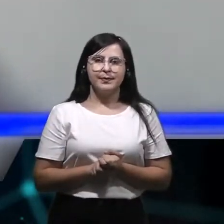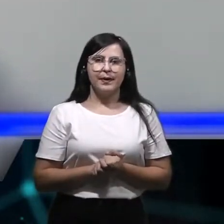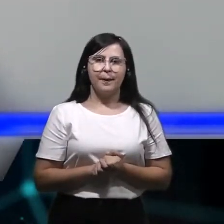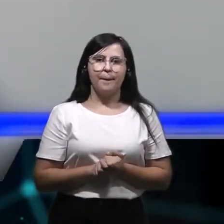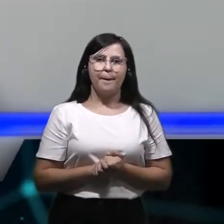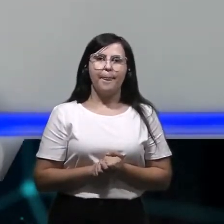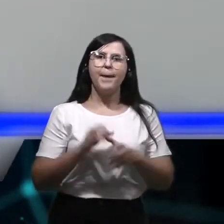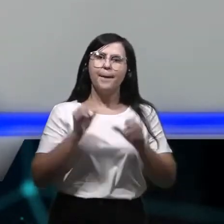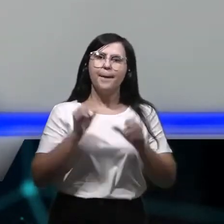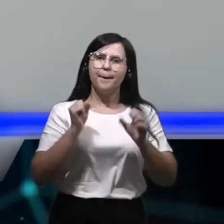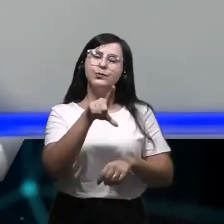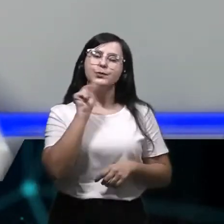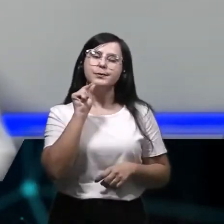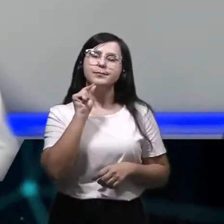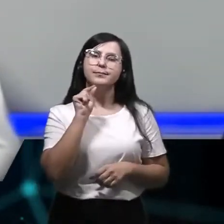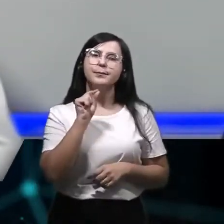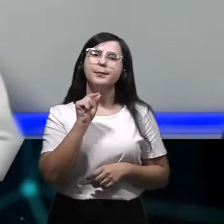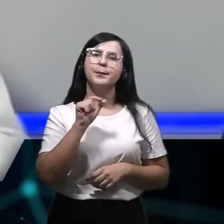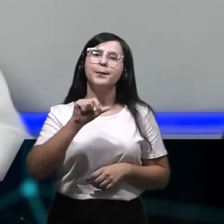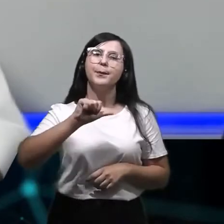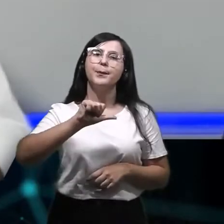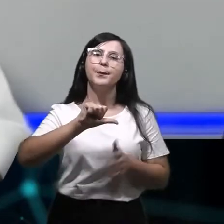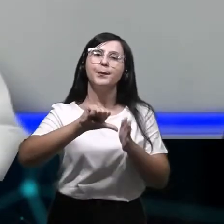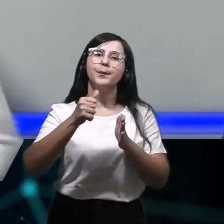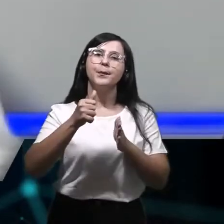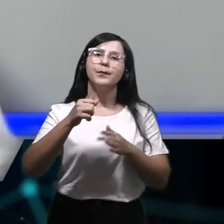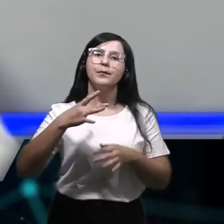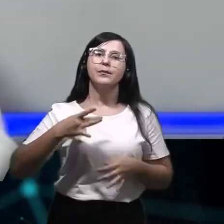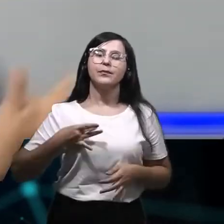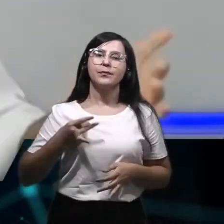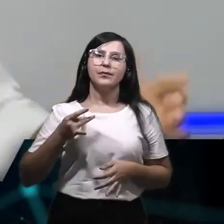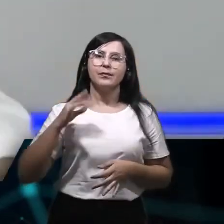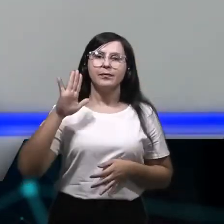O senhor pode fazer a sua escolha, candidato, do candidato primeiro.